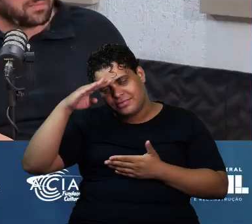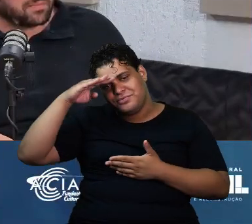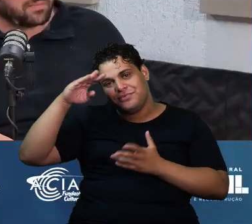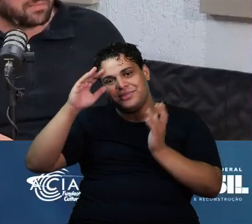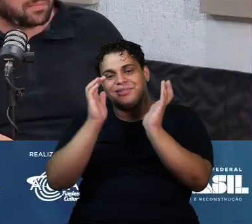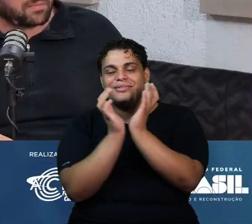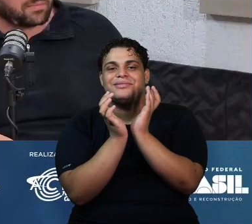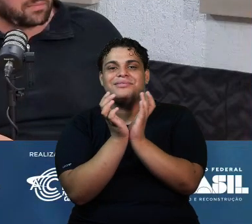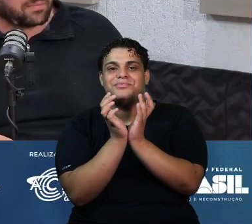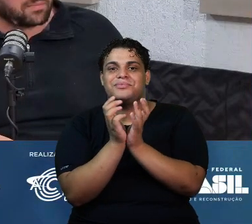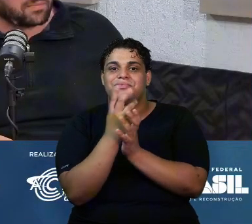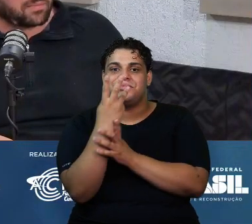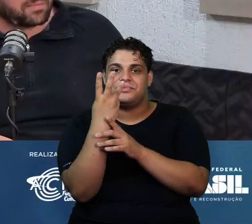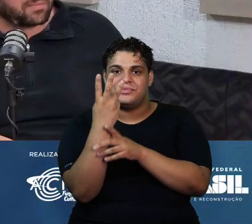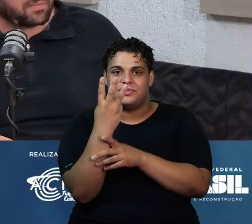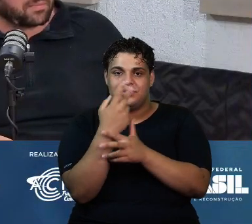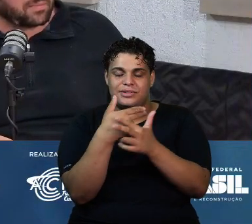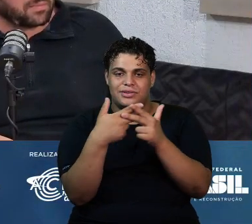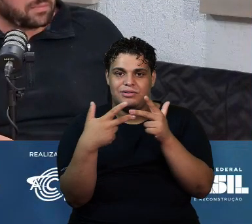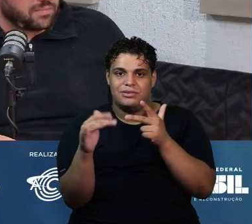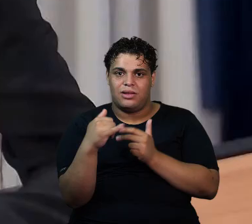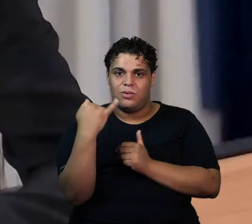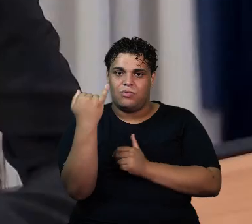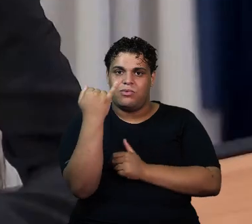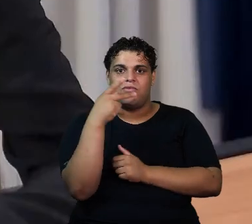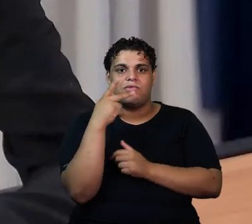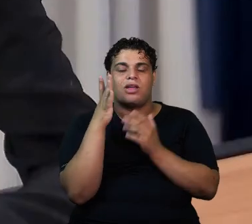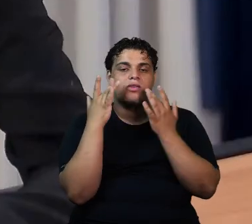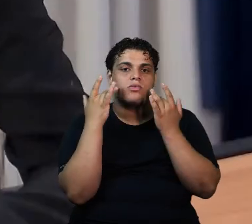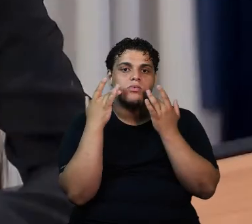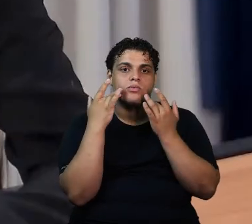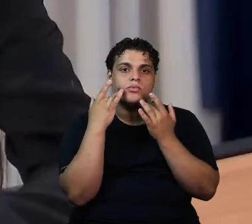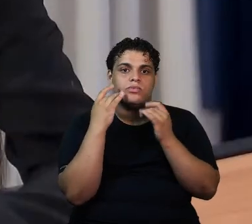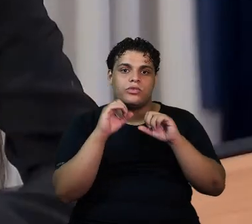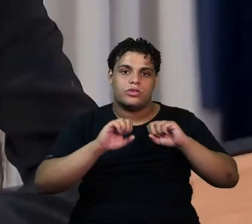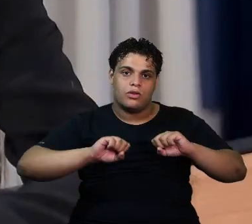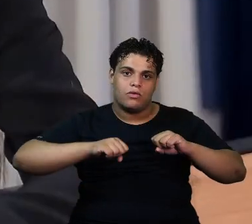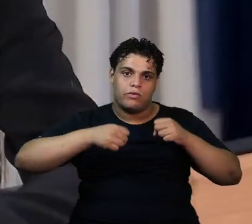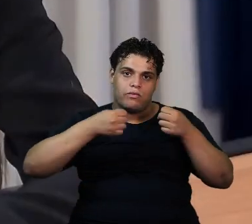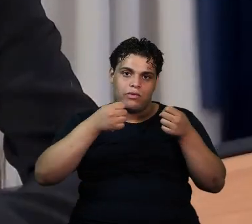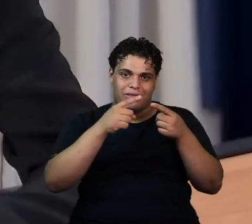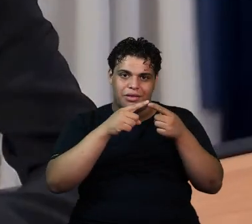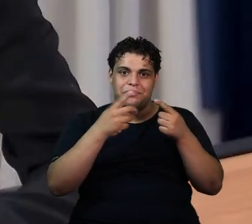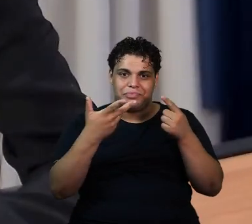Azúlia. E as 3 coisas importantes que eles falam no teatro: força,